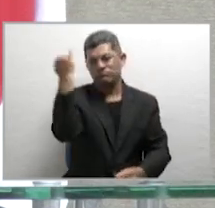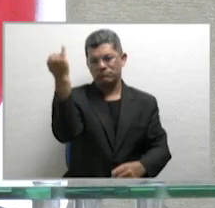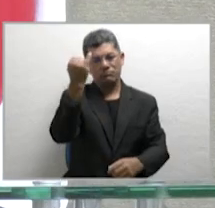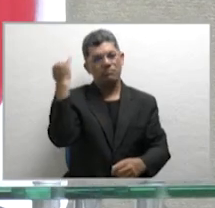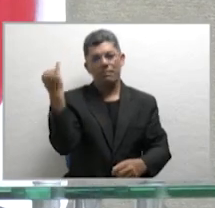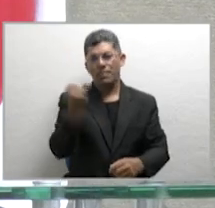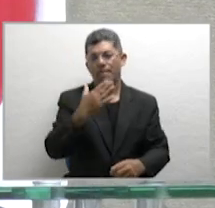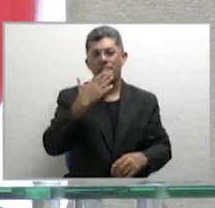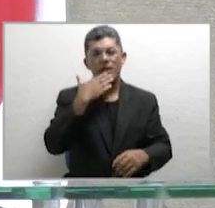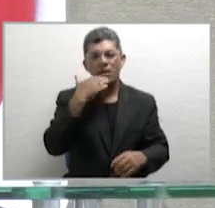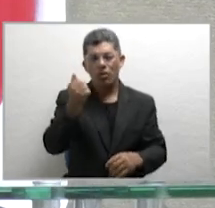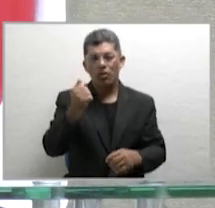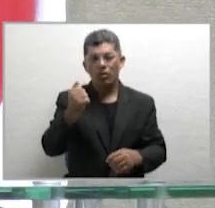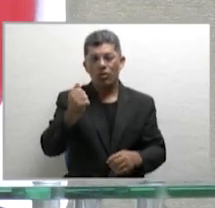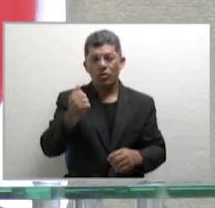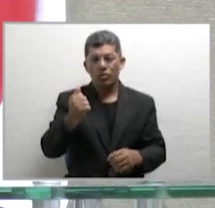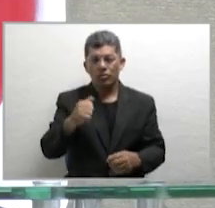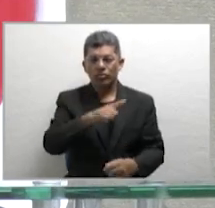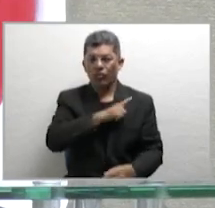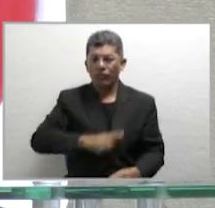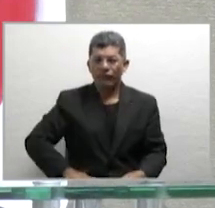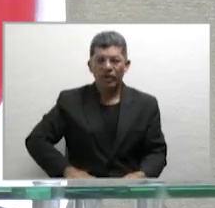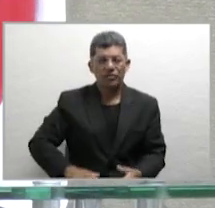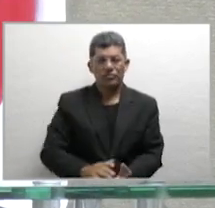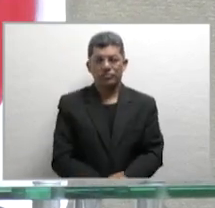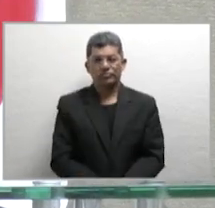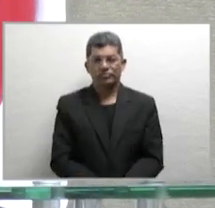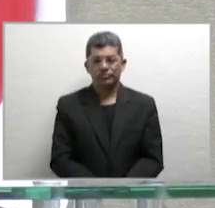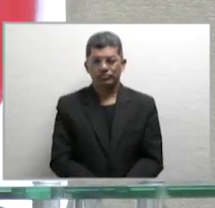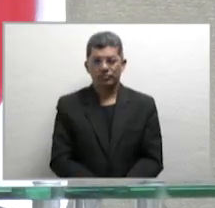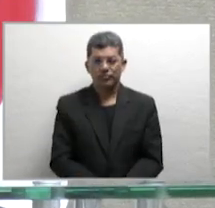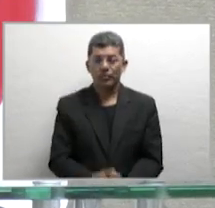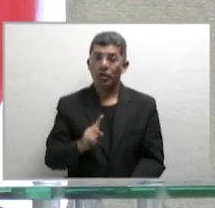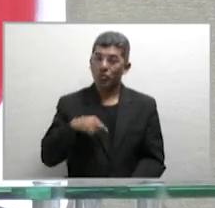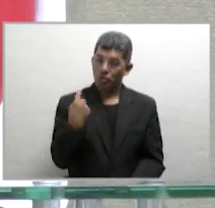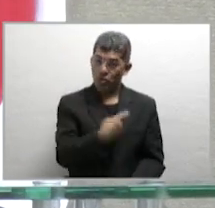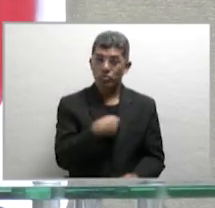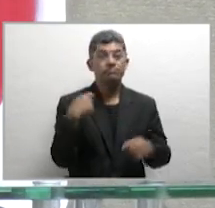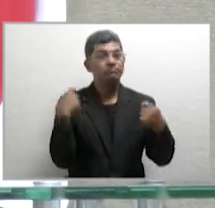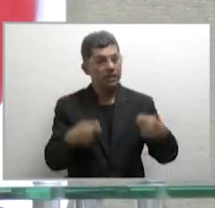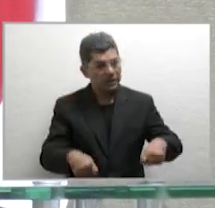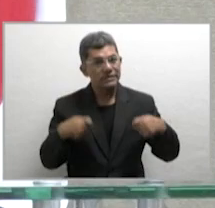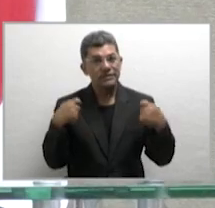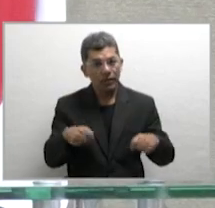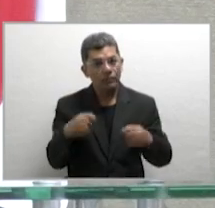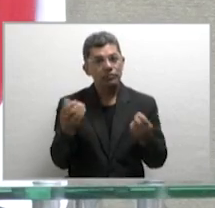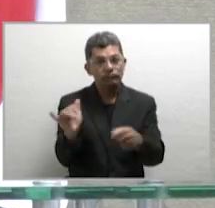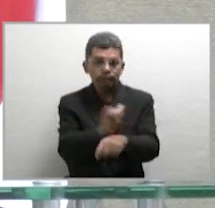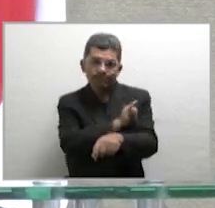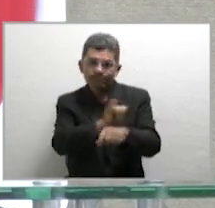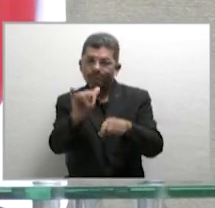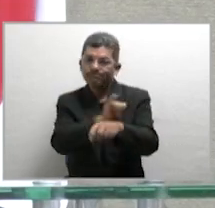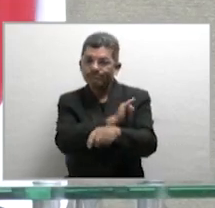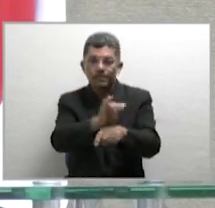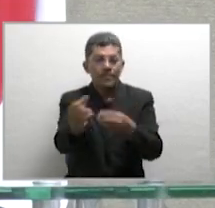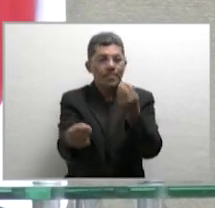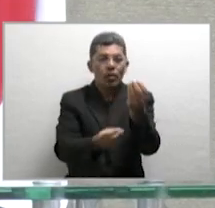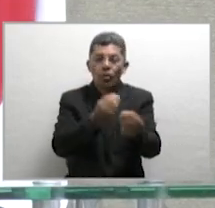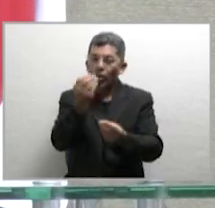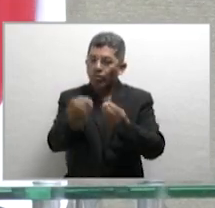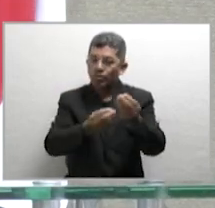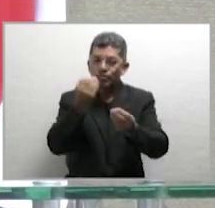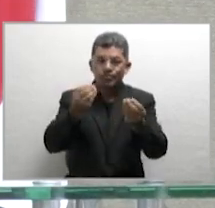de qualquer político no executivo e no legislativo. Nós precisamos arranjar uma maneira da riqueza